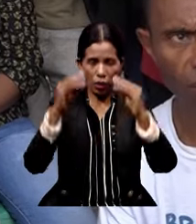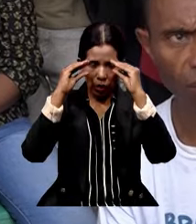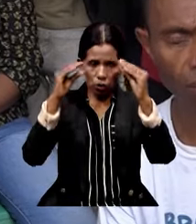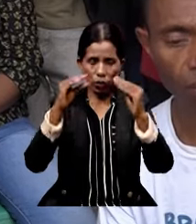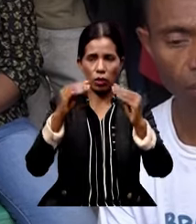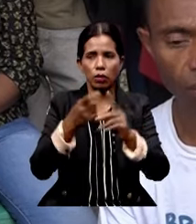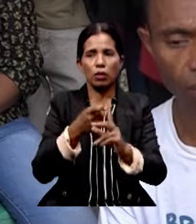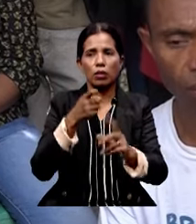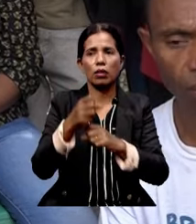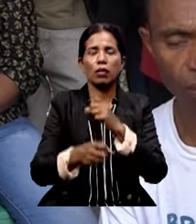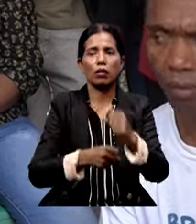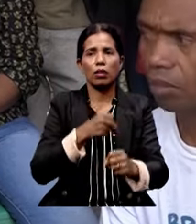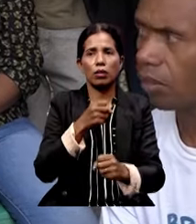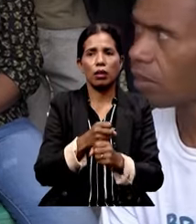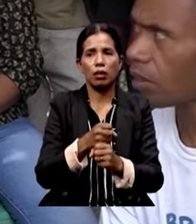husi tinan